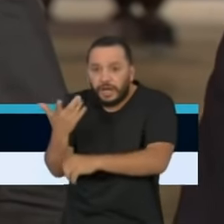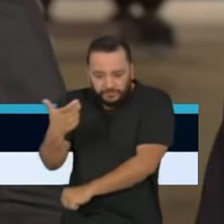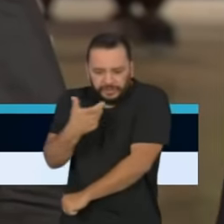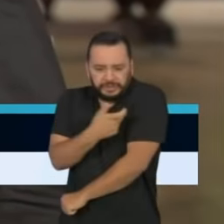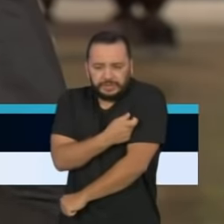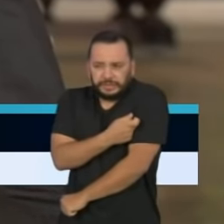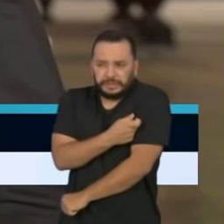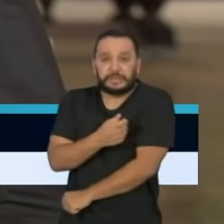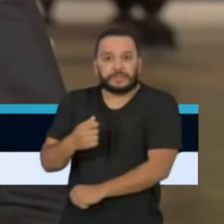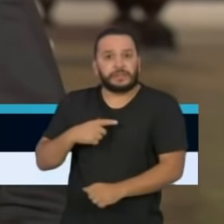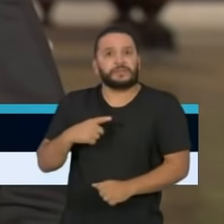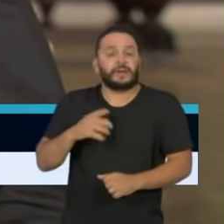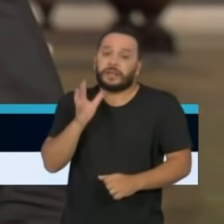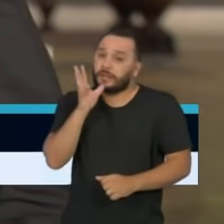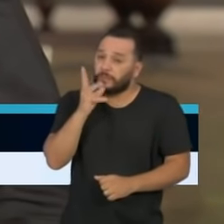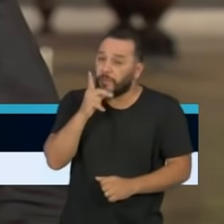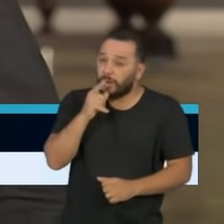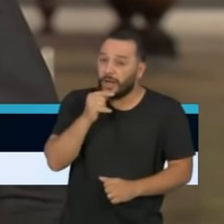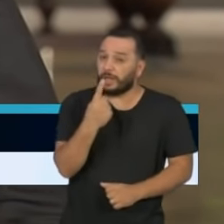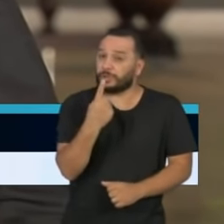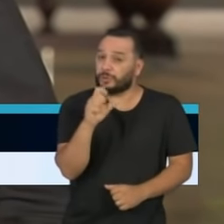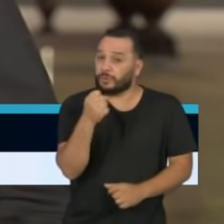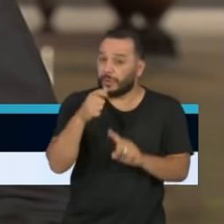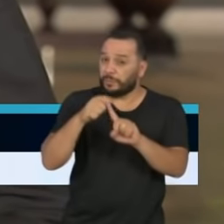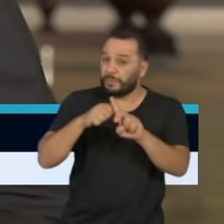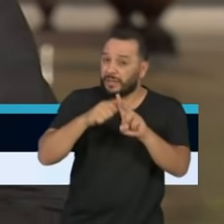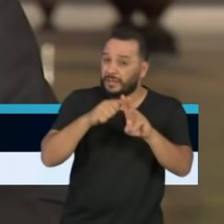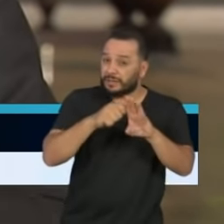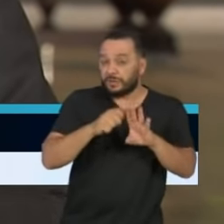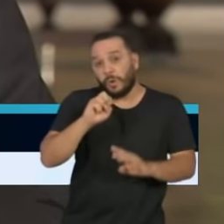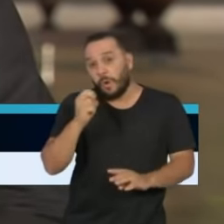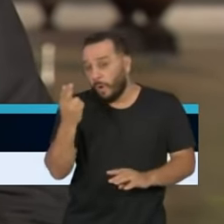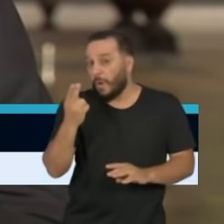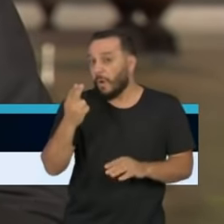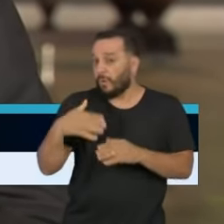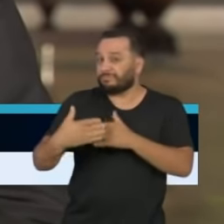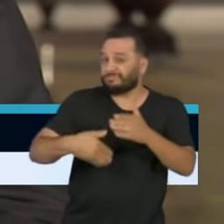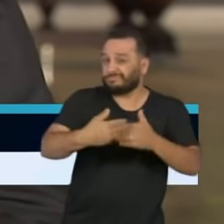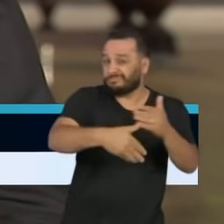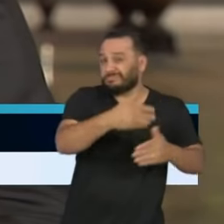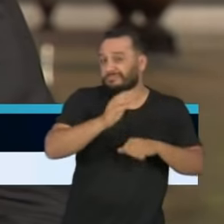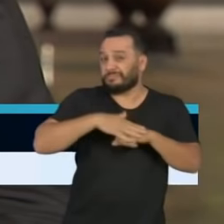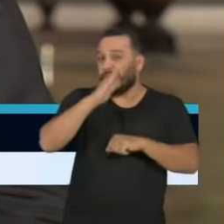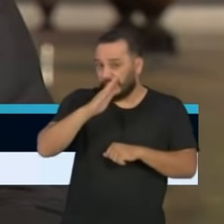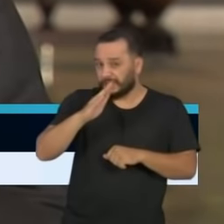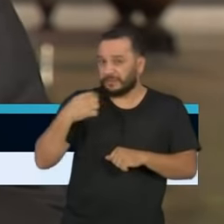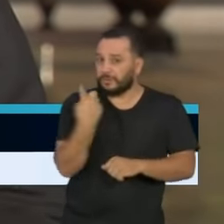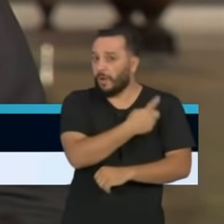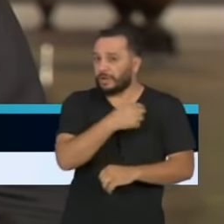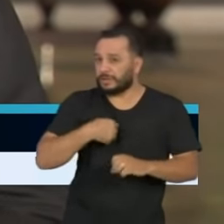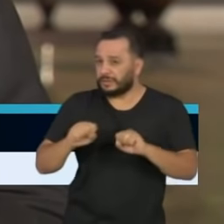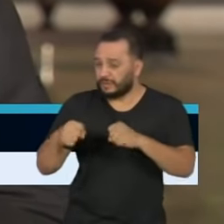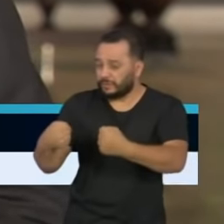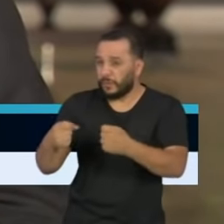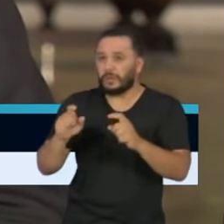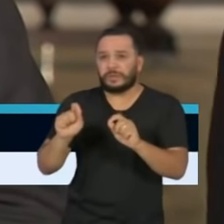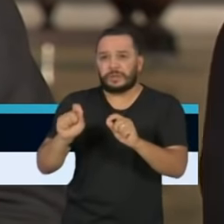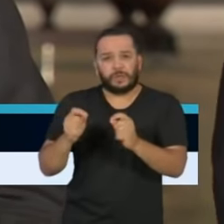de 18 meses ou mais. Então, por isso que os esforços estão sendo no sentido de se estabelecer